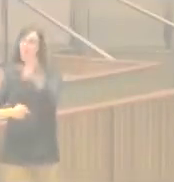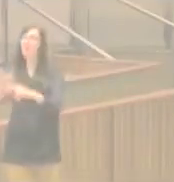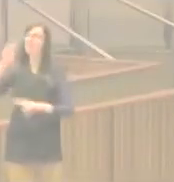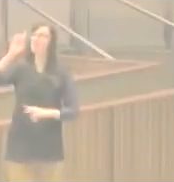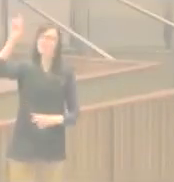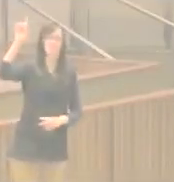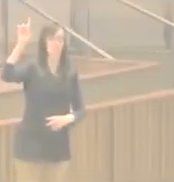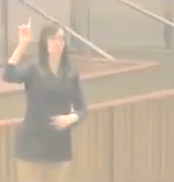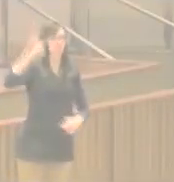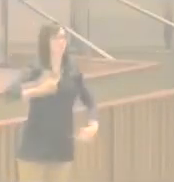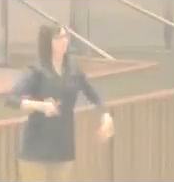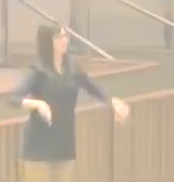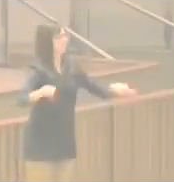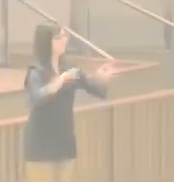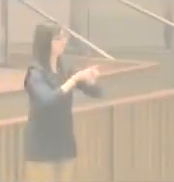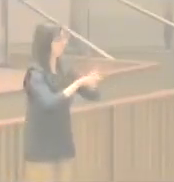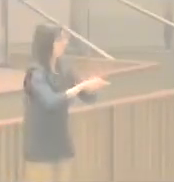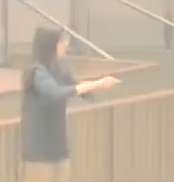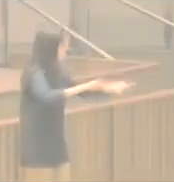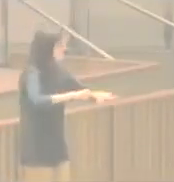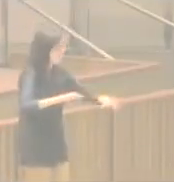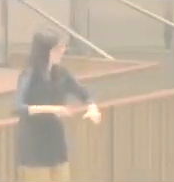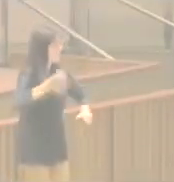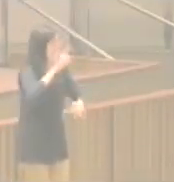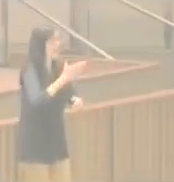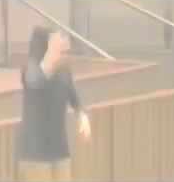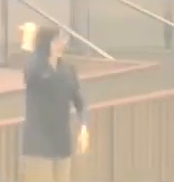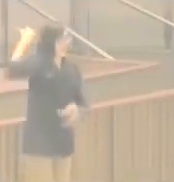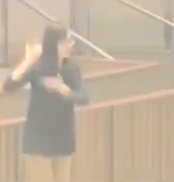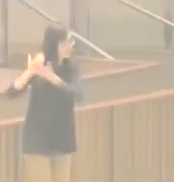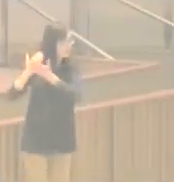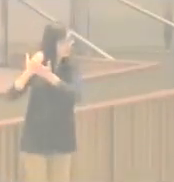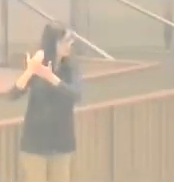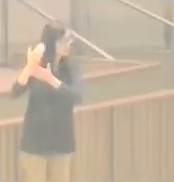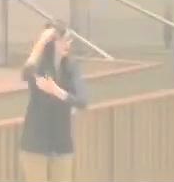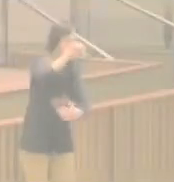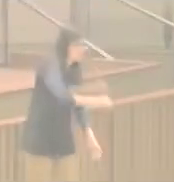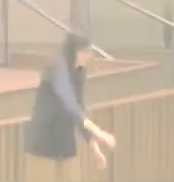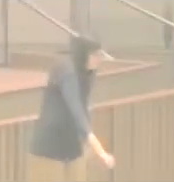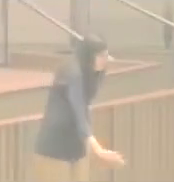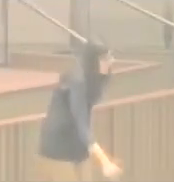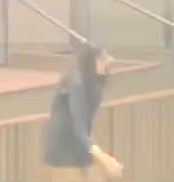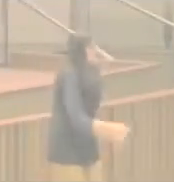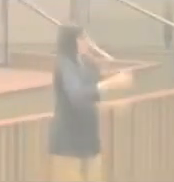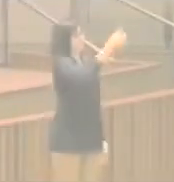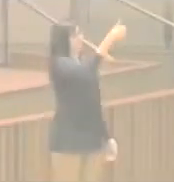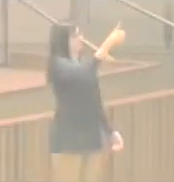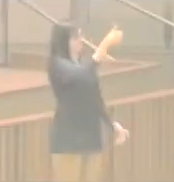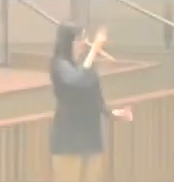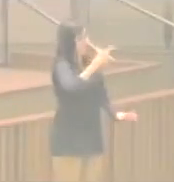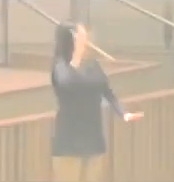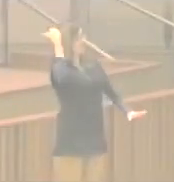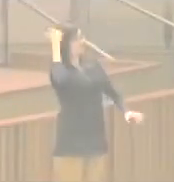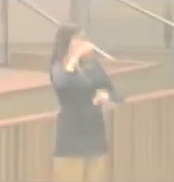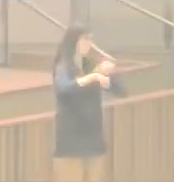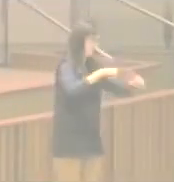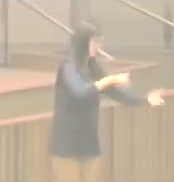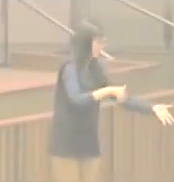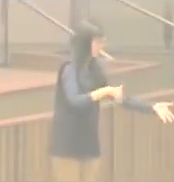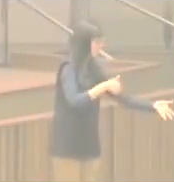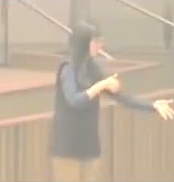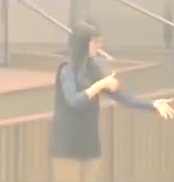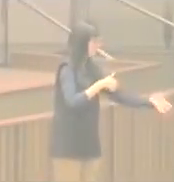ele então retoma a missão, que era a original missão. Esse era o propósito de Deus desde o começo.